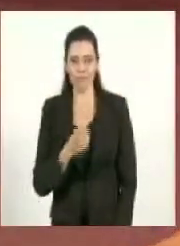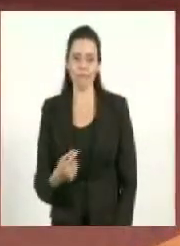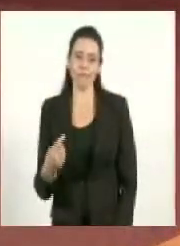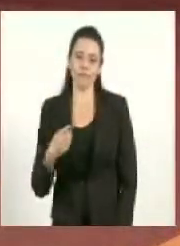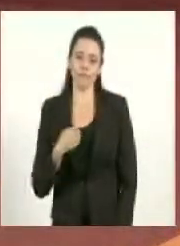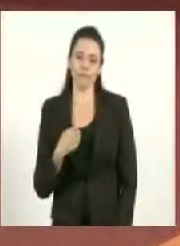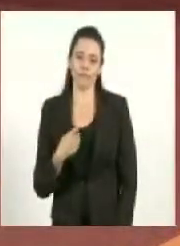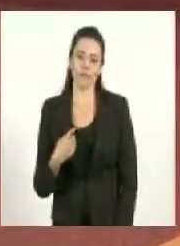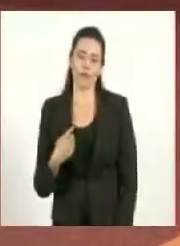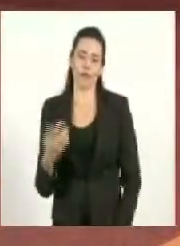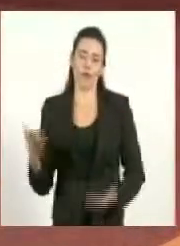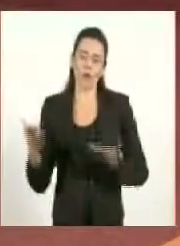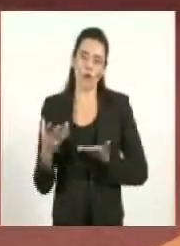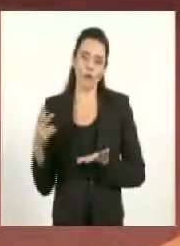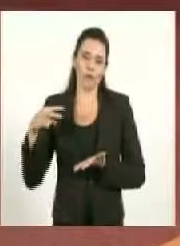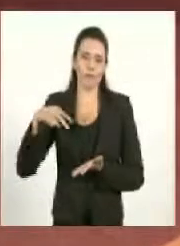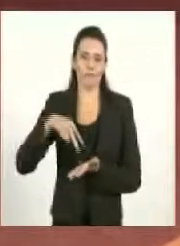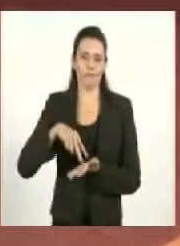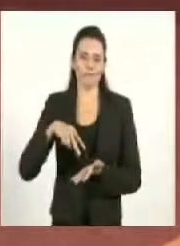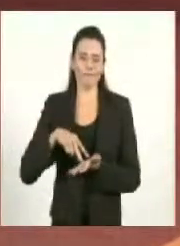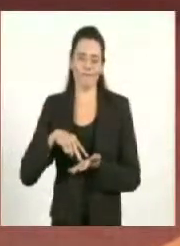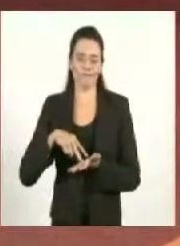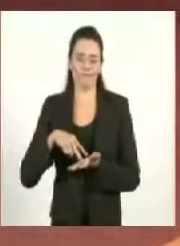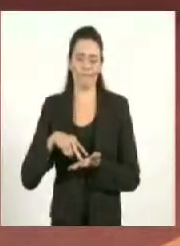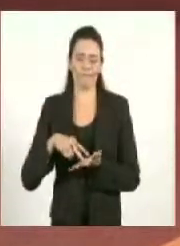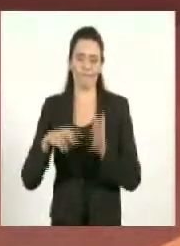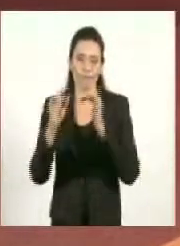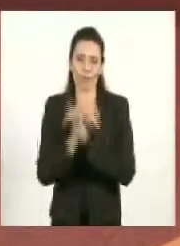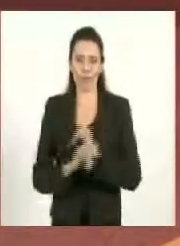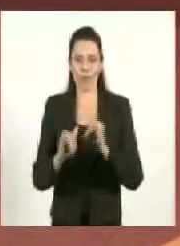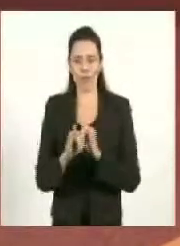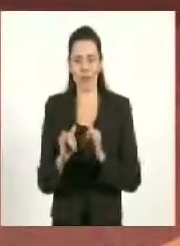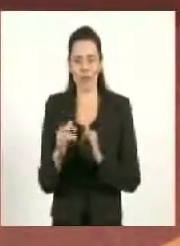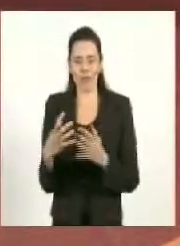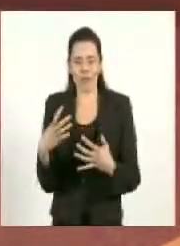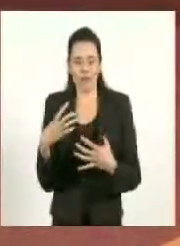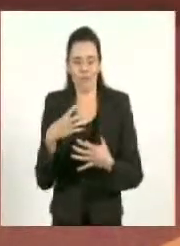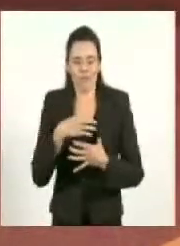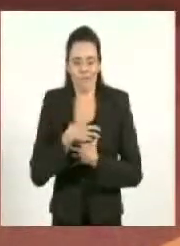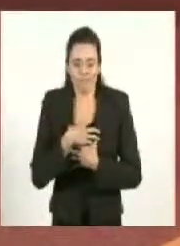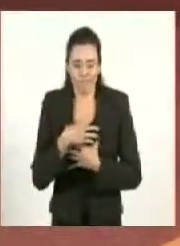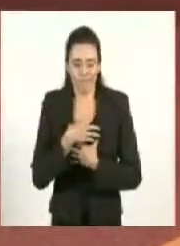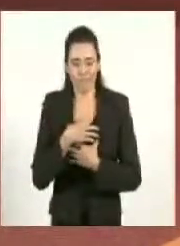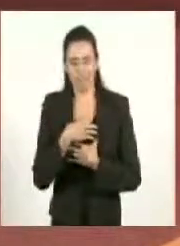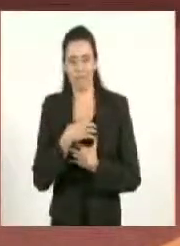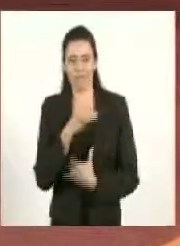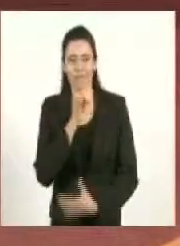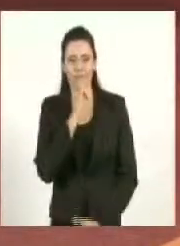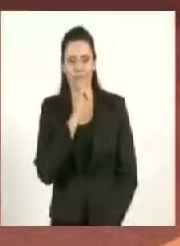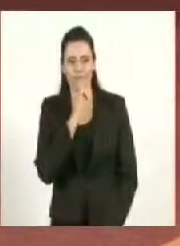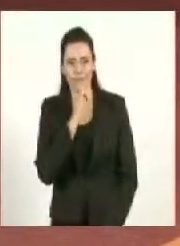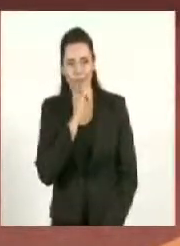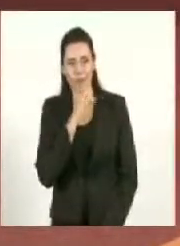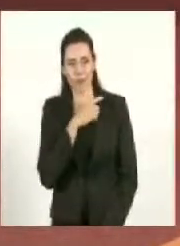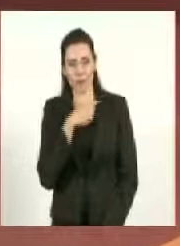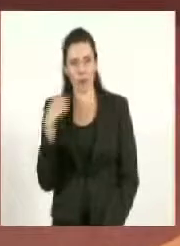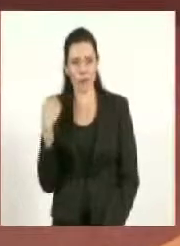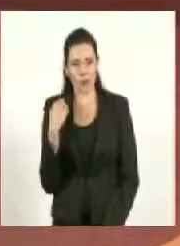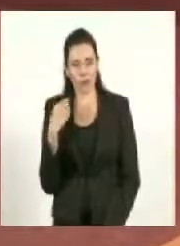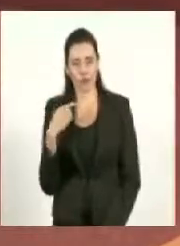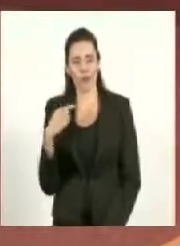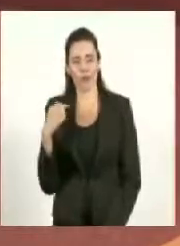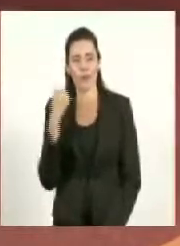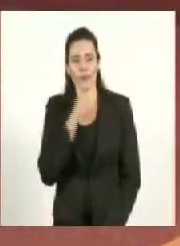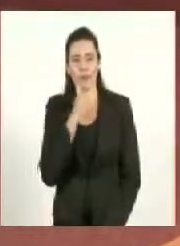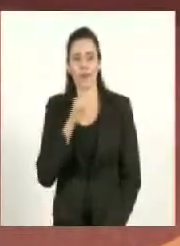momento lamentar a morte da Laura, me solidarizar com seus